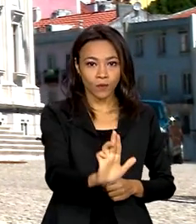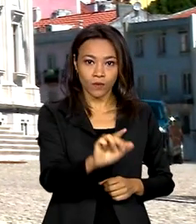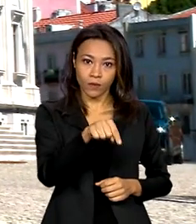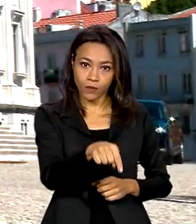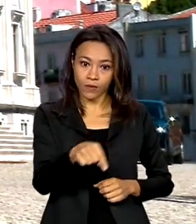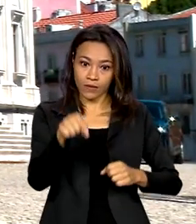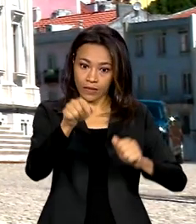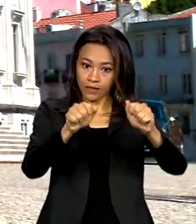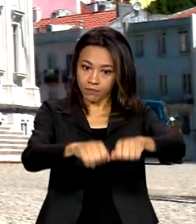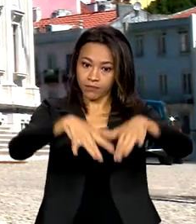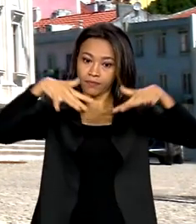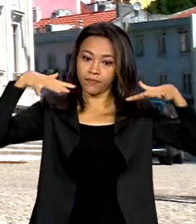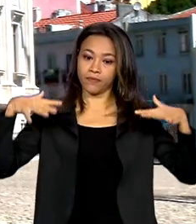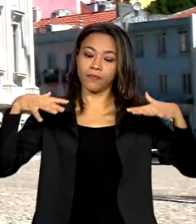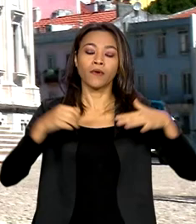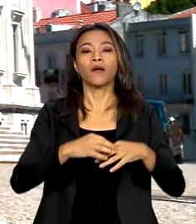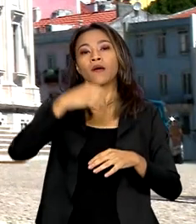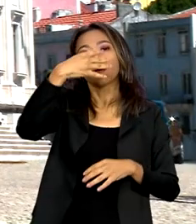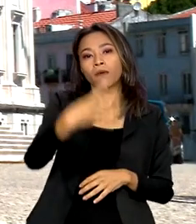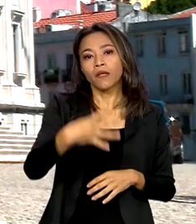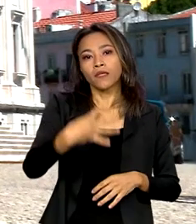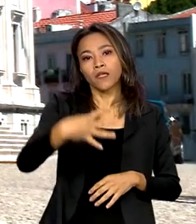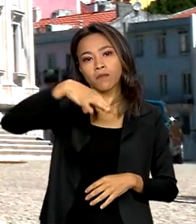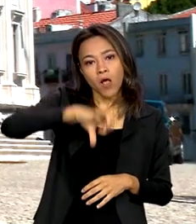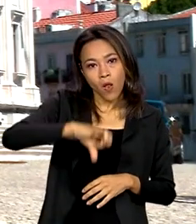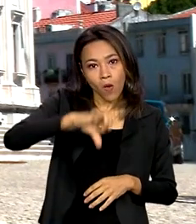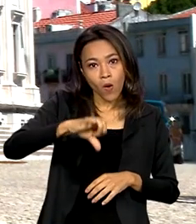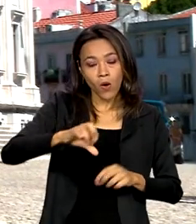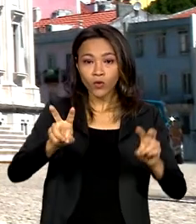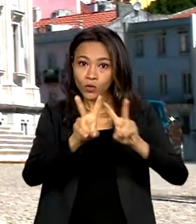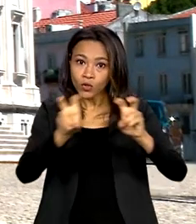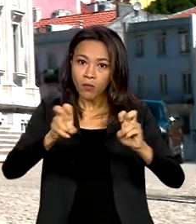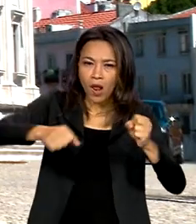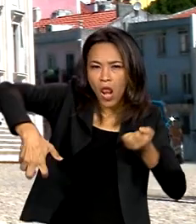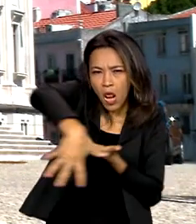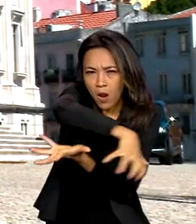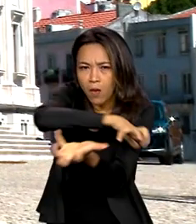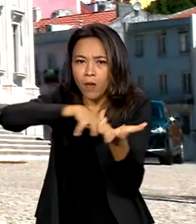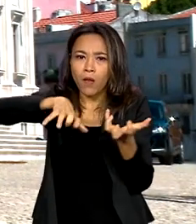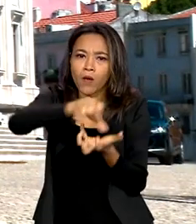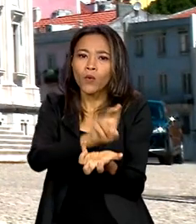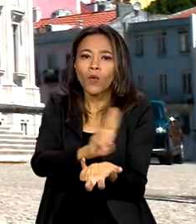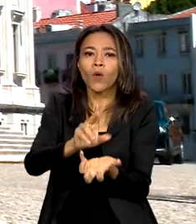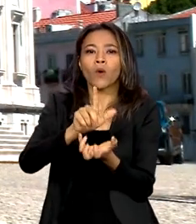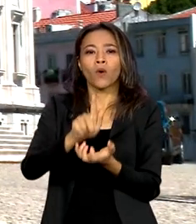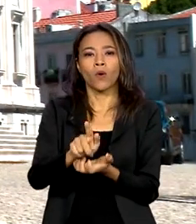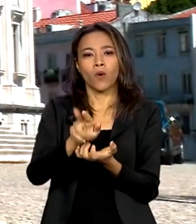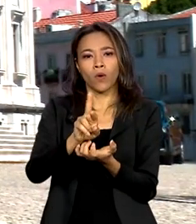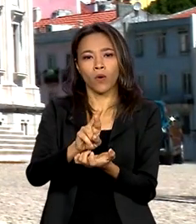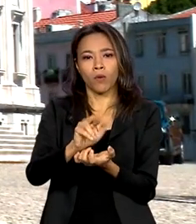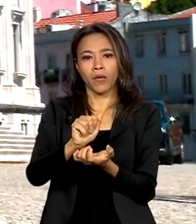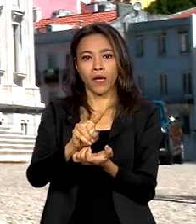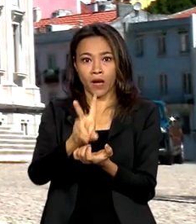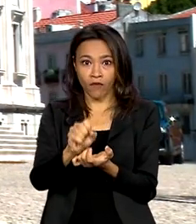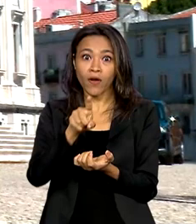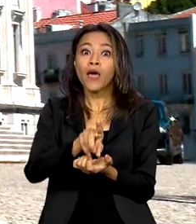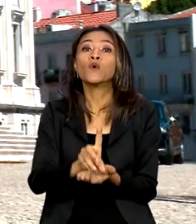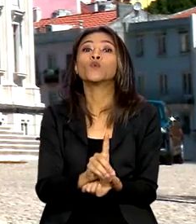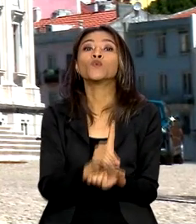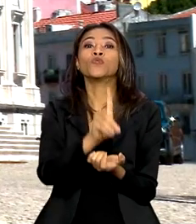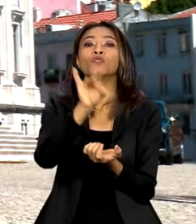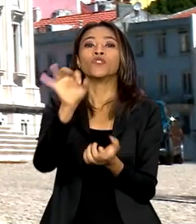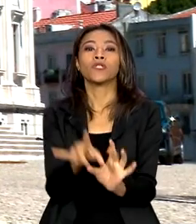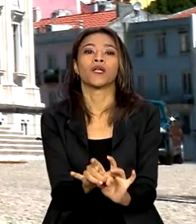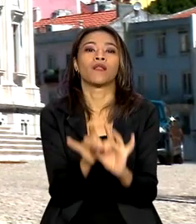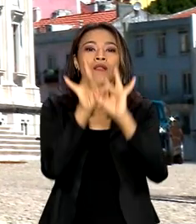comemorações do 49º aniversário da Revolução dos Cravos. Também conhecido Dia da Liberdade em Portugal, foi